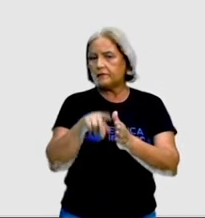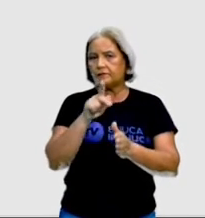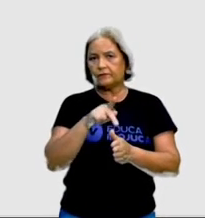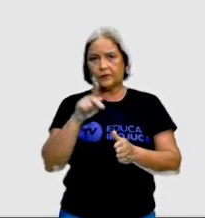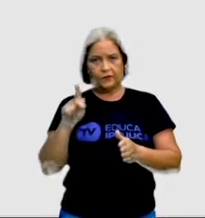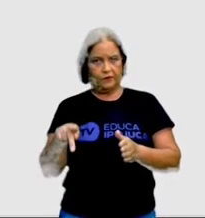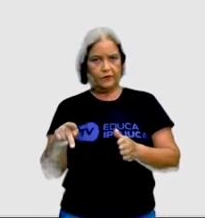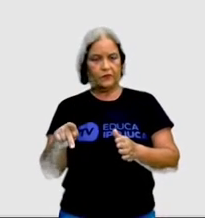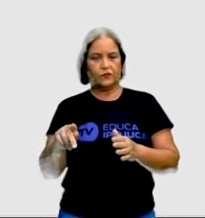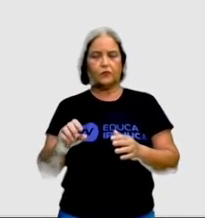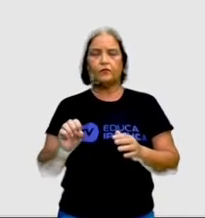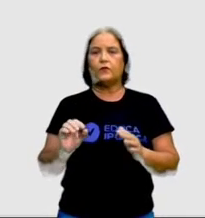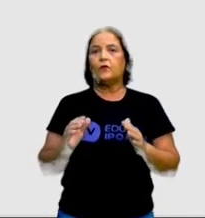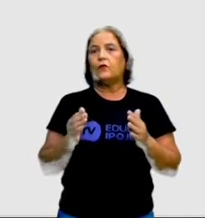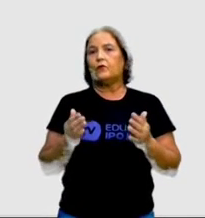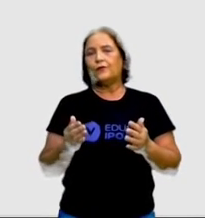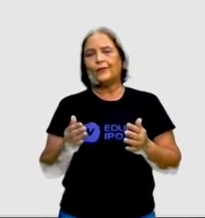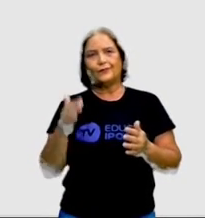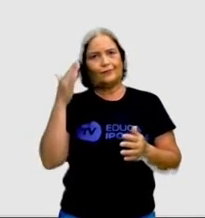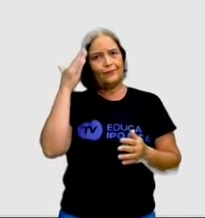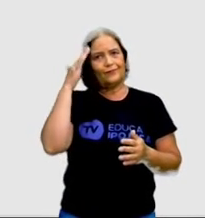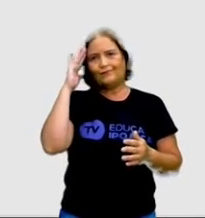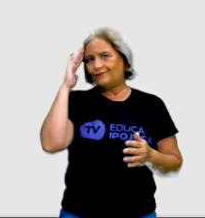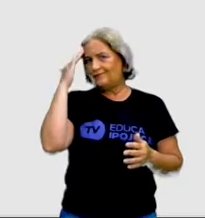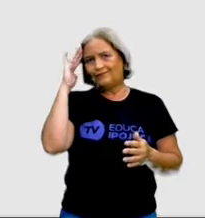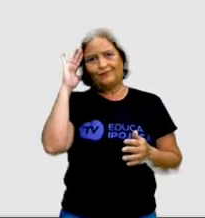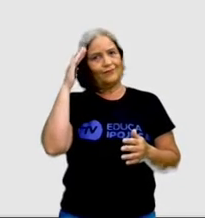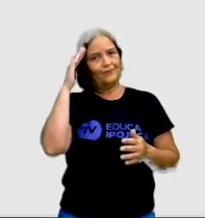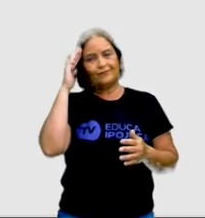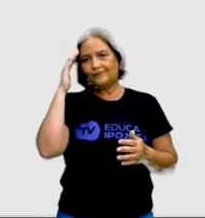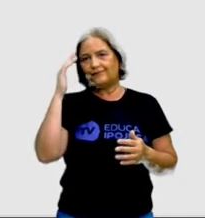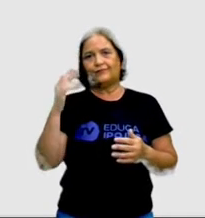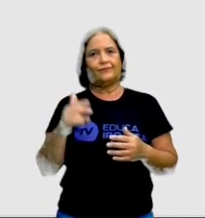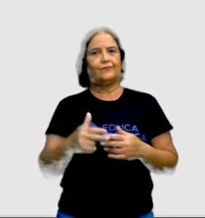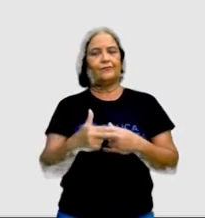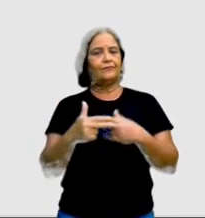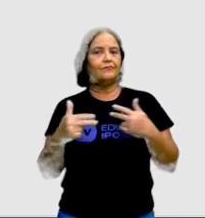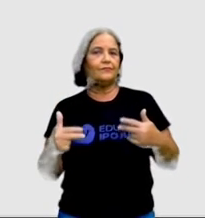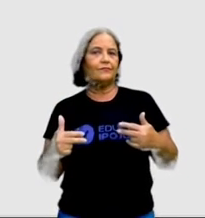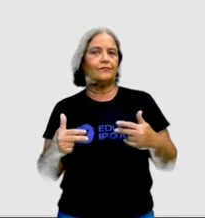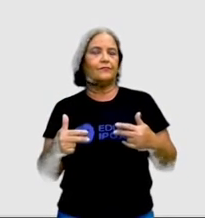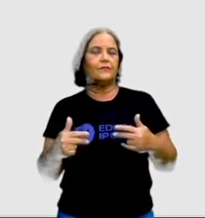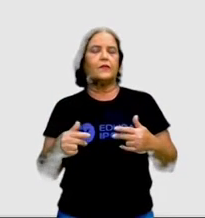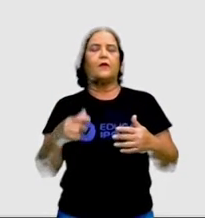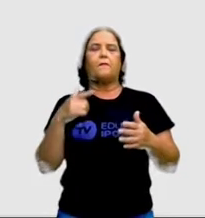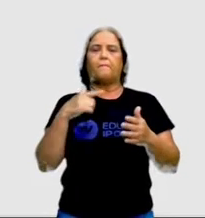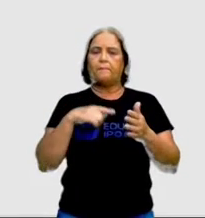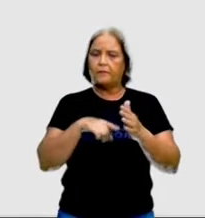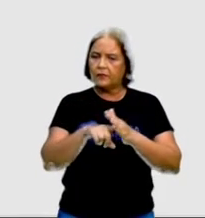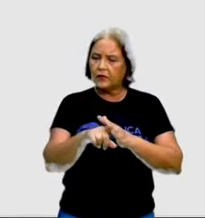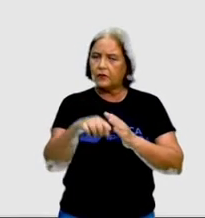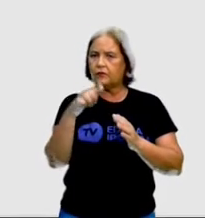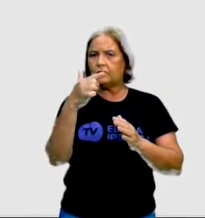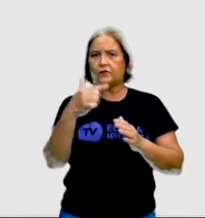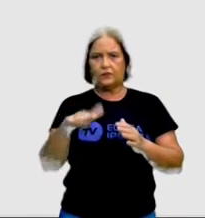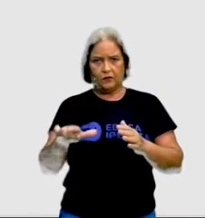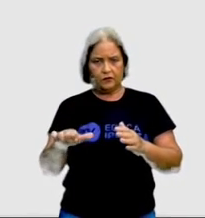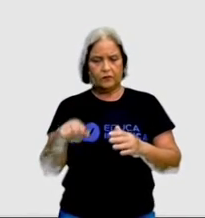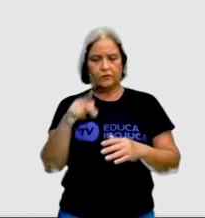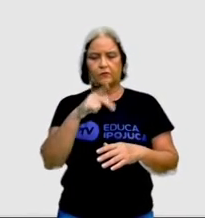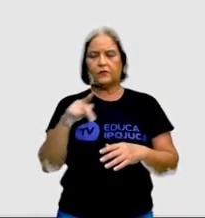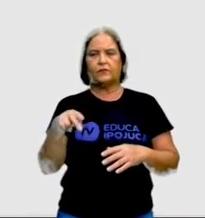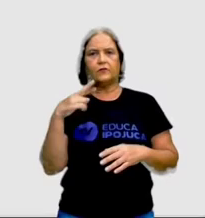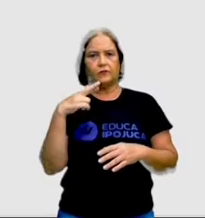certo? Quando não entender alguma coisa. Então, vocês perguntam novamente e o professor irá